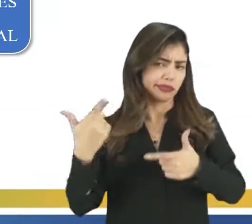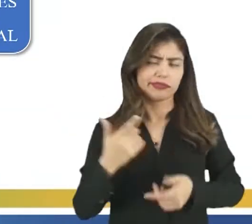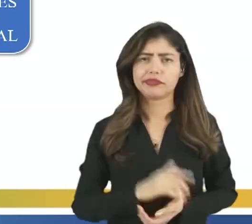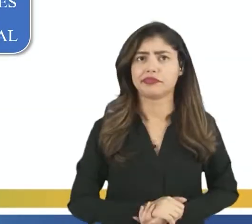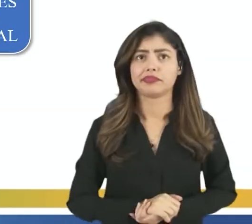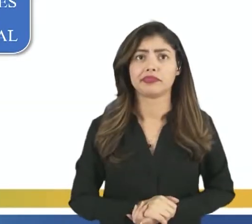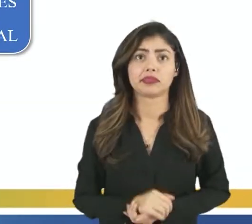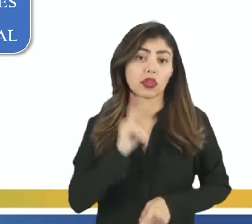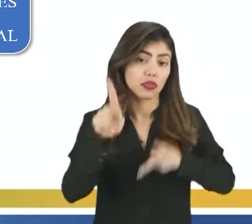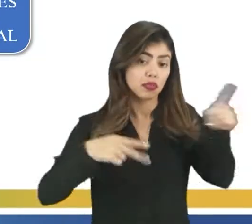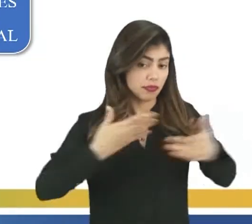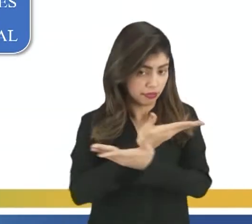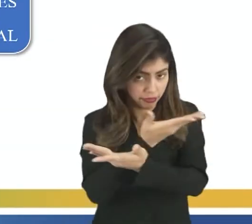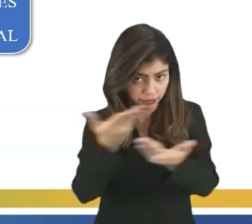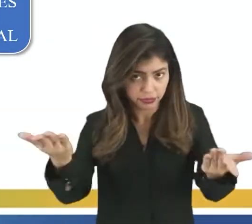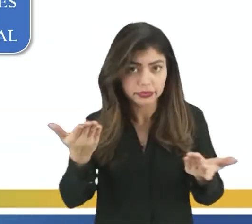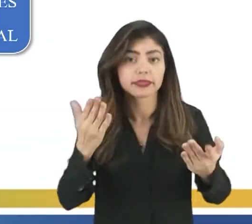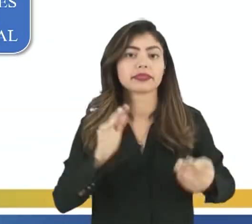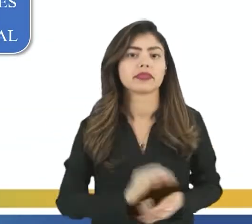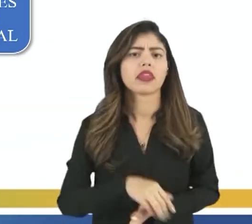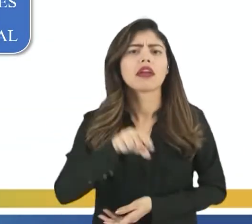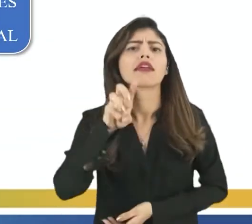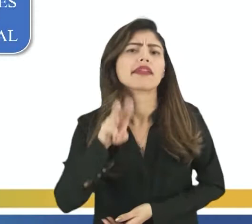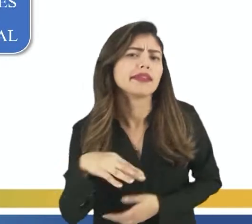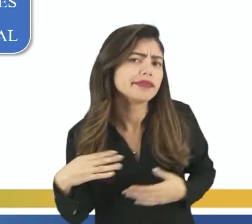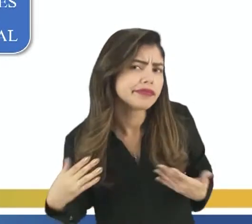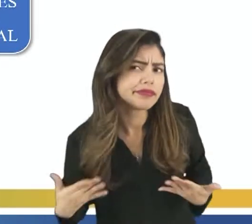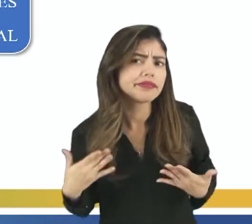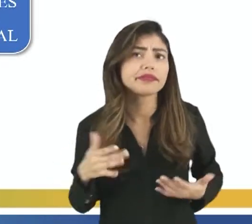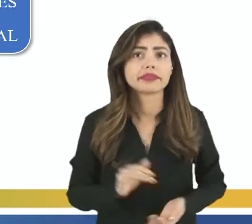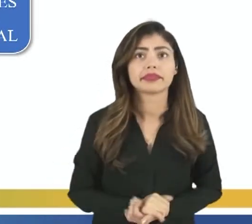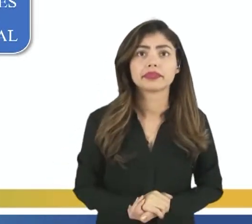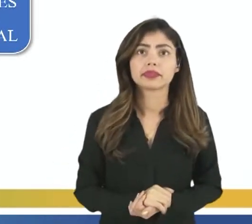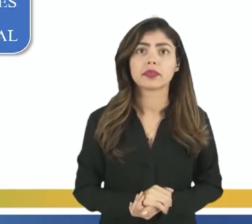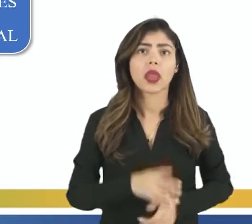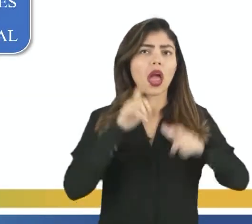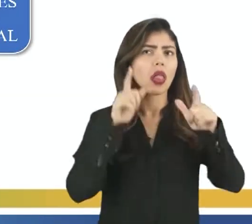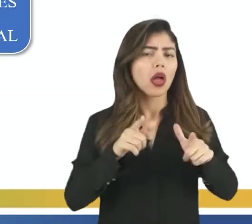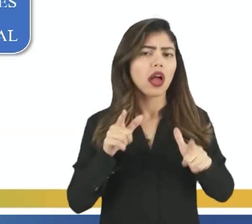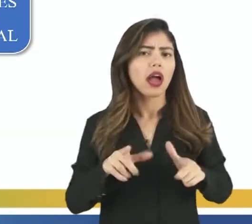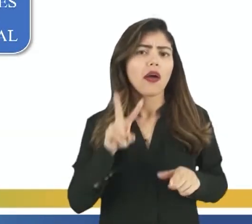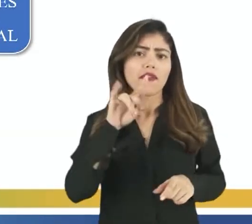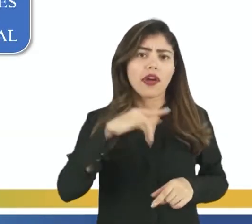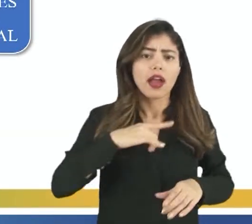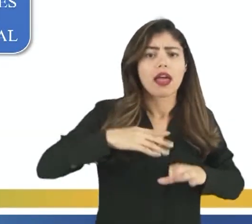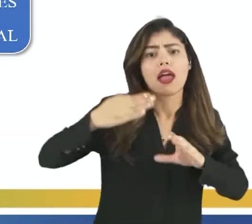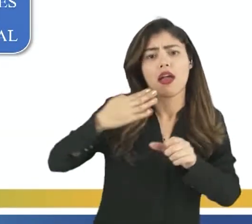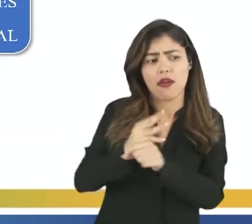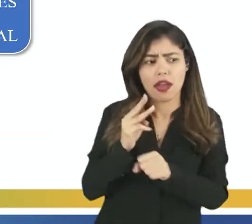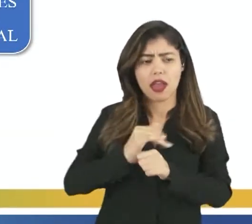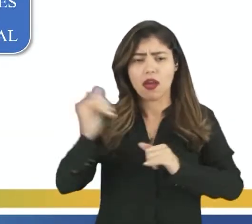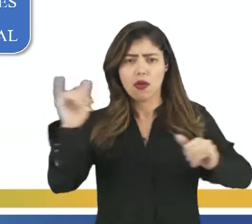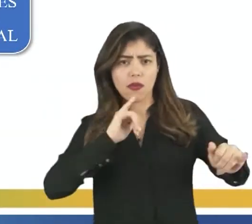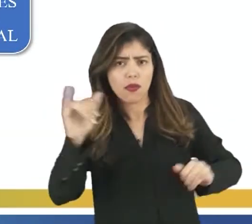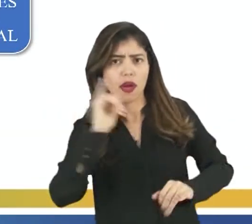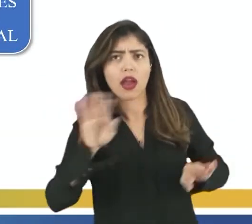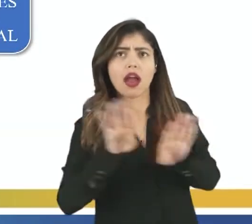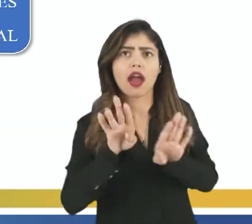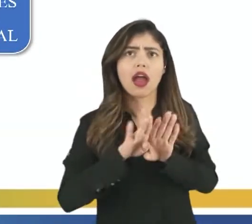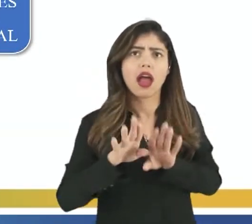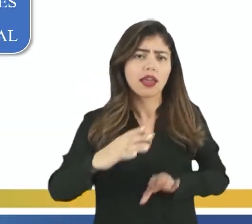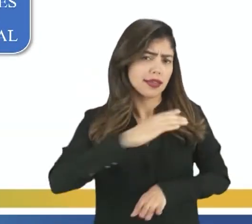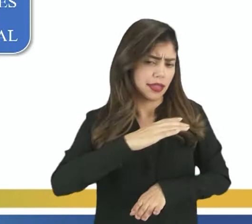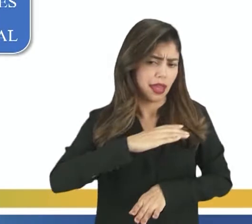outros. O público que você vai atender, quem vai ser esse público, o local que circula, vai ser aqui na cidade, vai